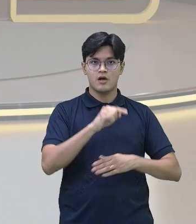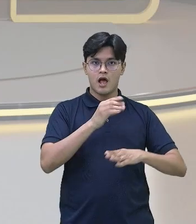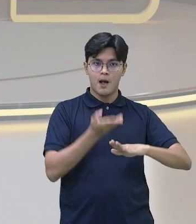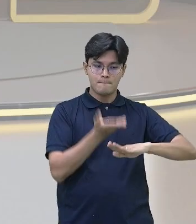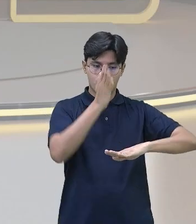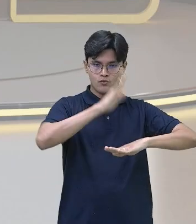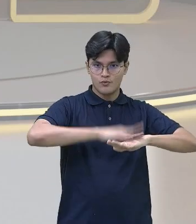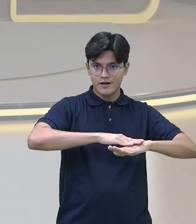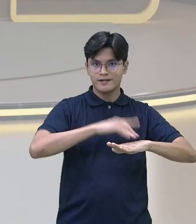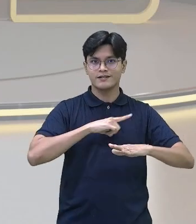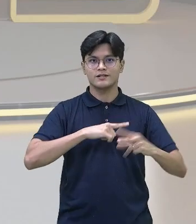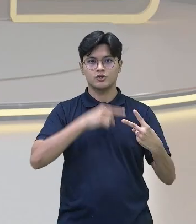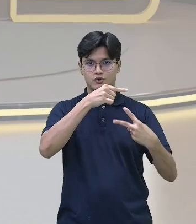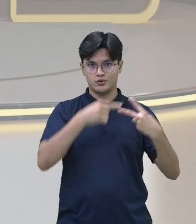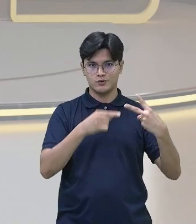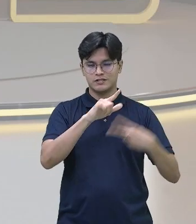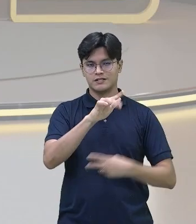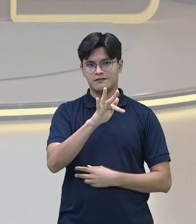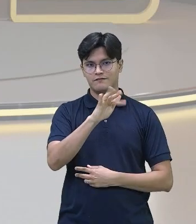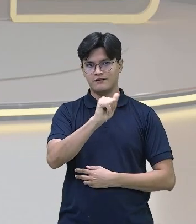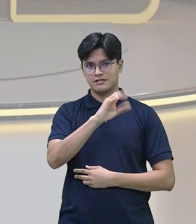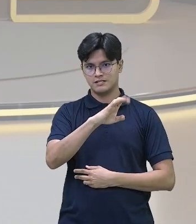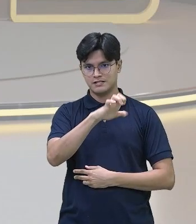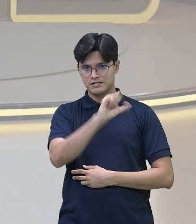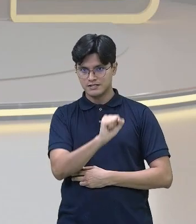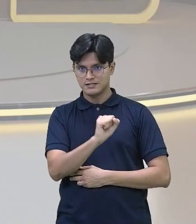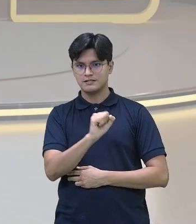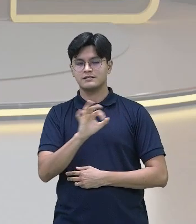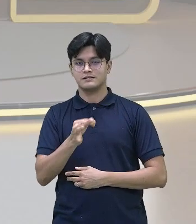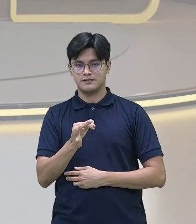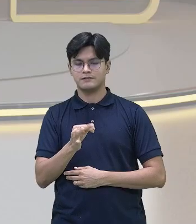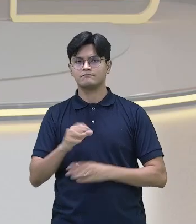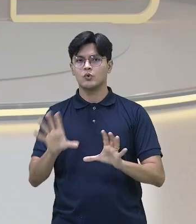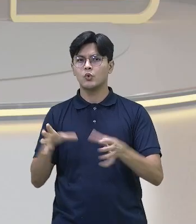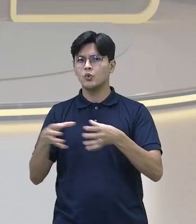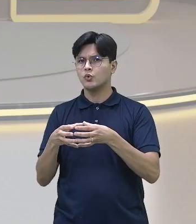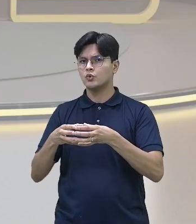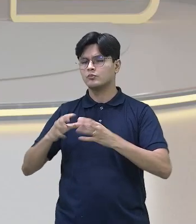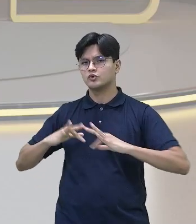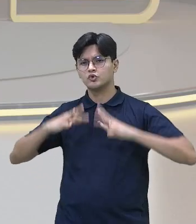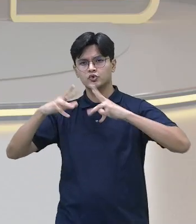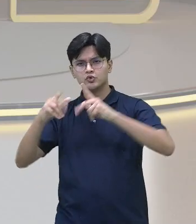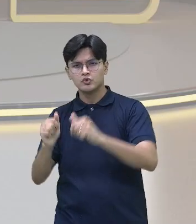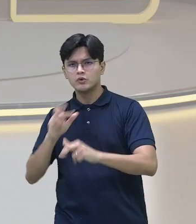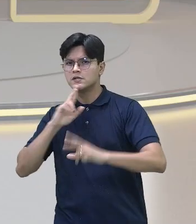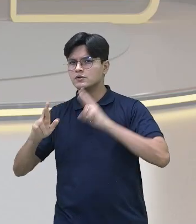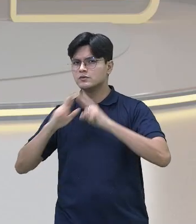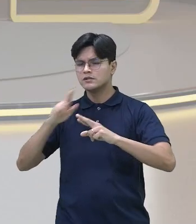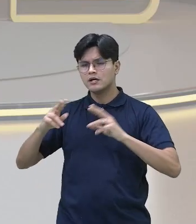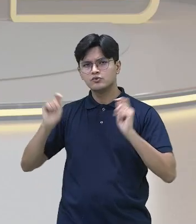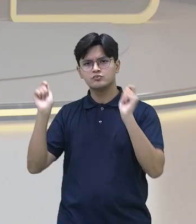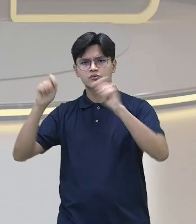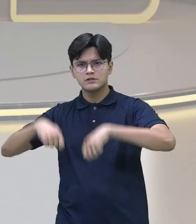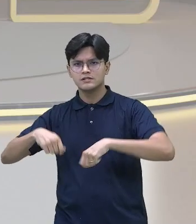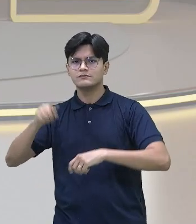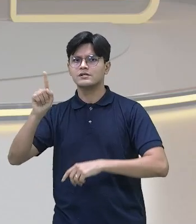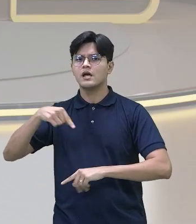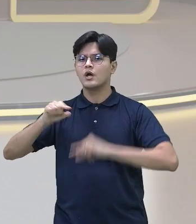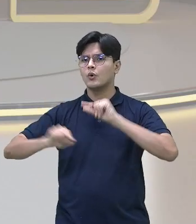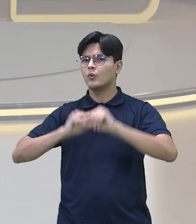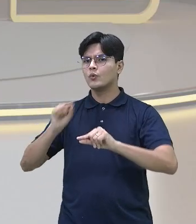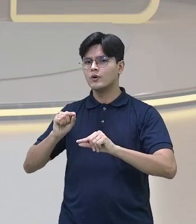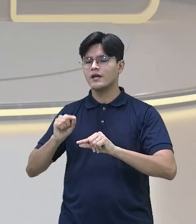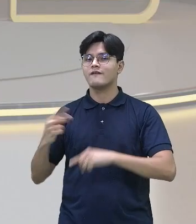quê? Porque essa quantidade de elementos no espaço amostral é justamente o valor que a gente vai utilizar